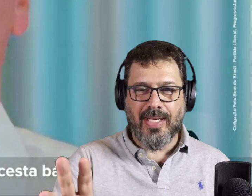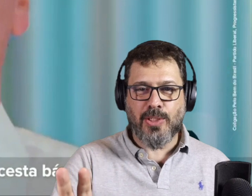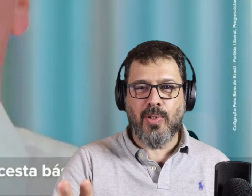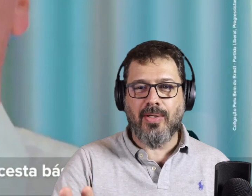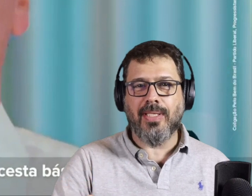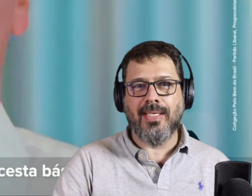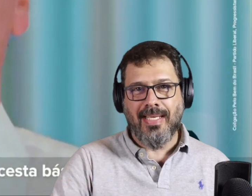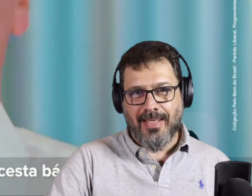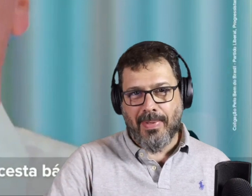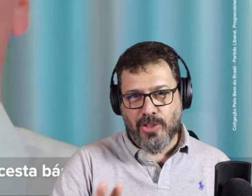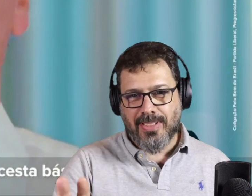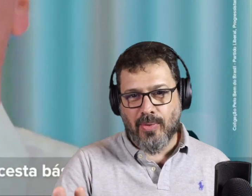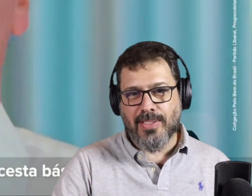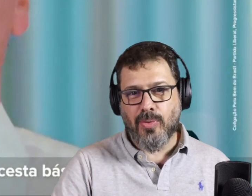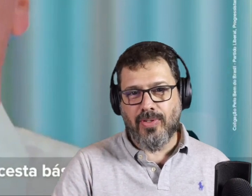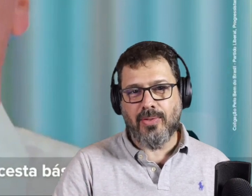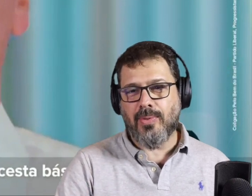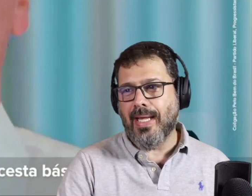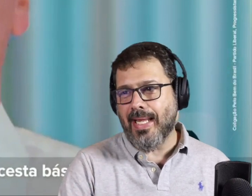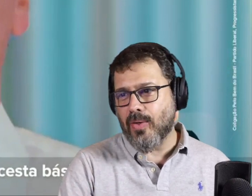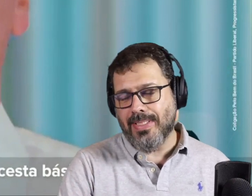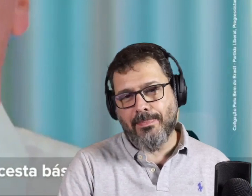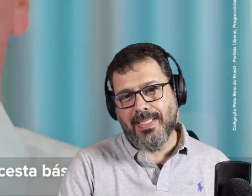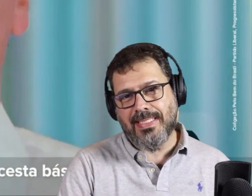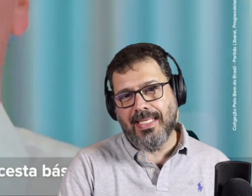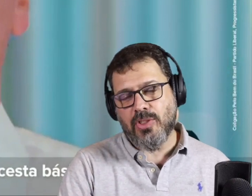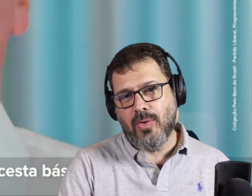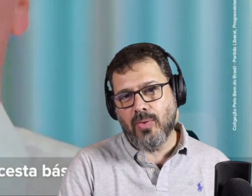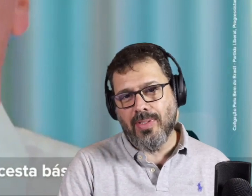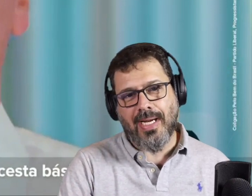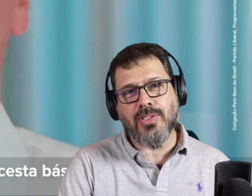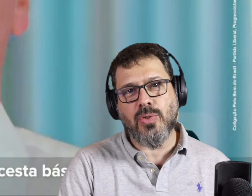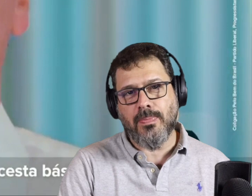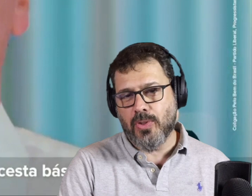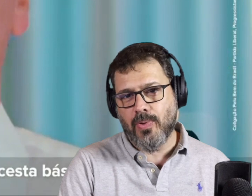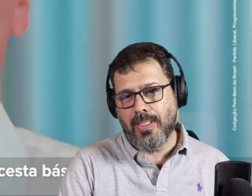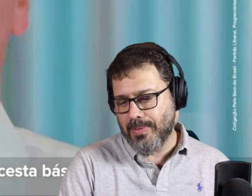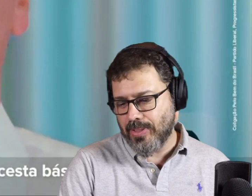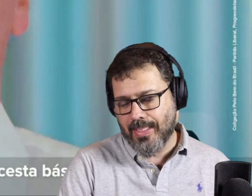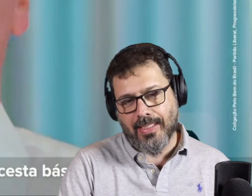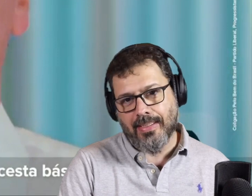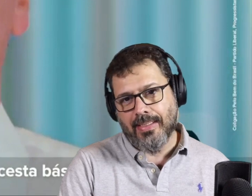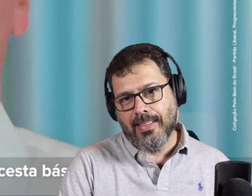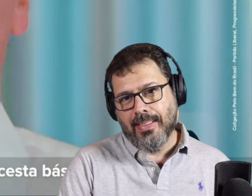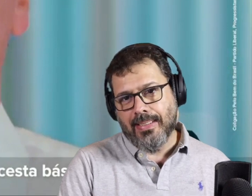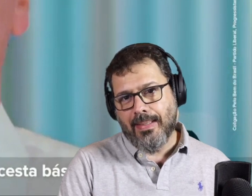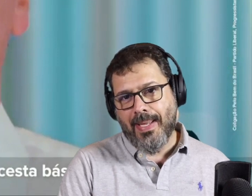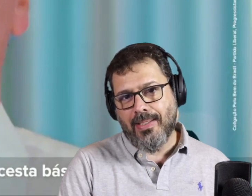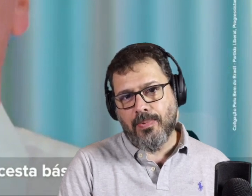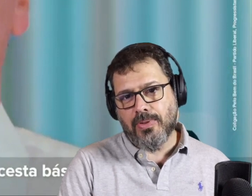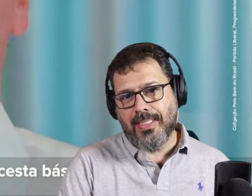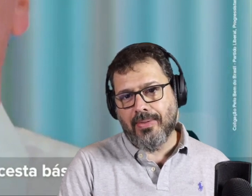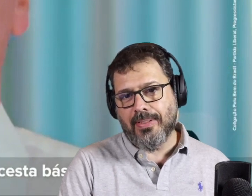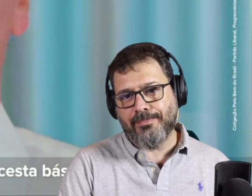um grande borrão, né? Mas estão resolvendo aquela coisa pesada de alto contraste dos primeiros programas da